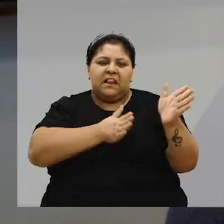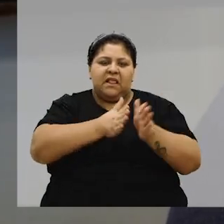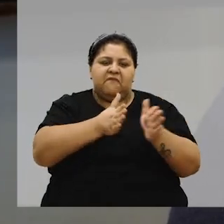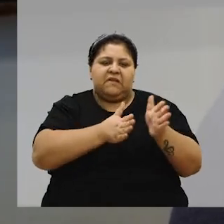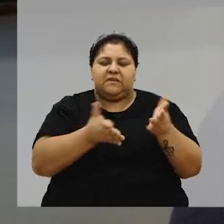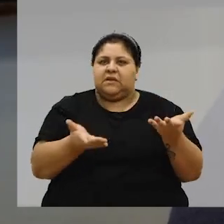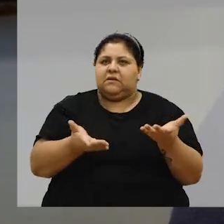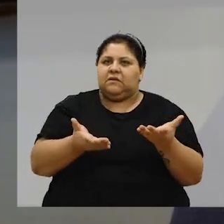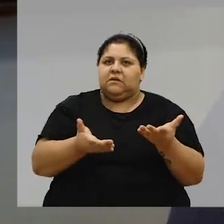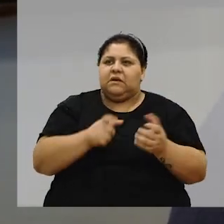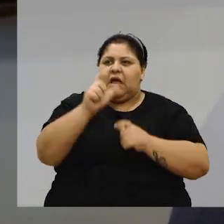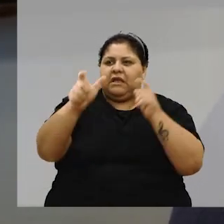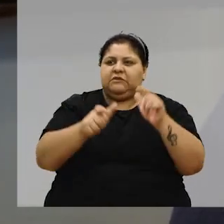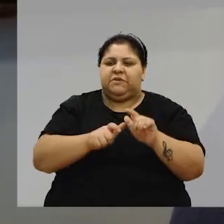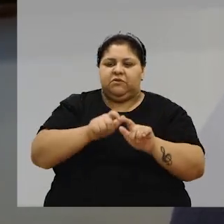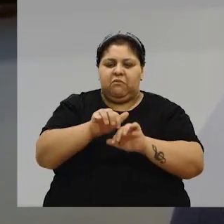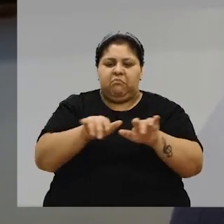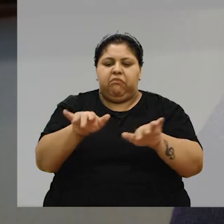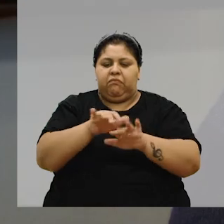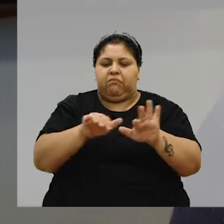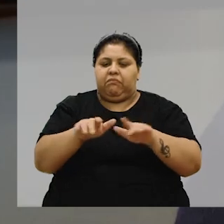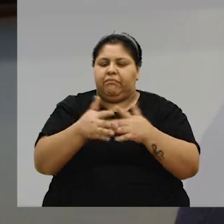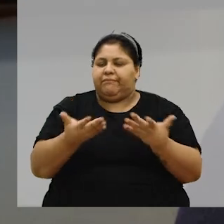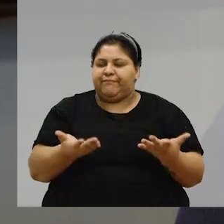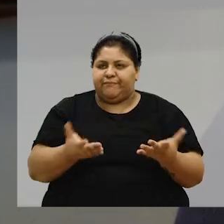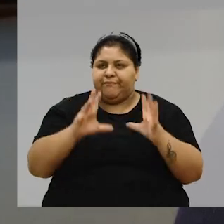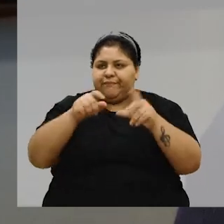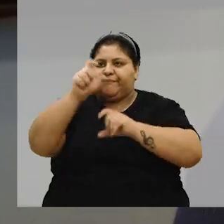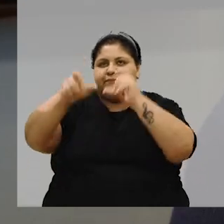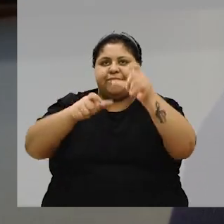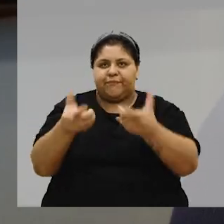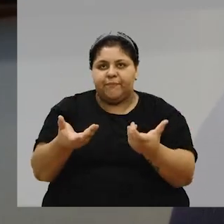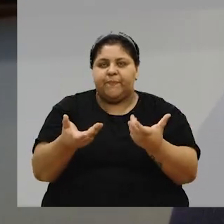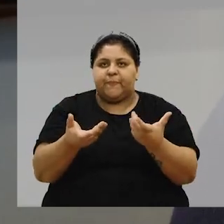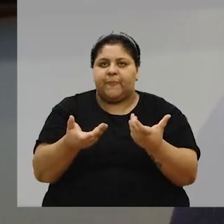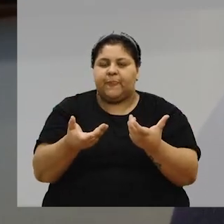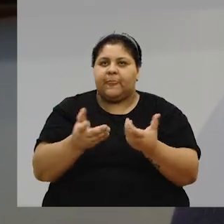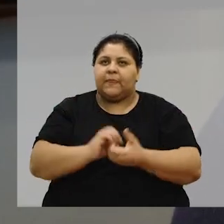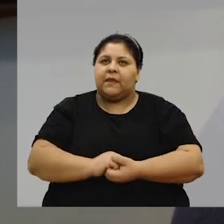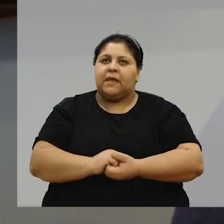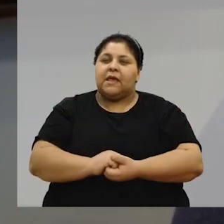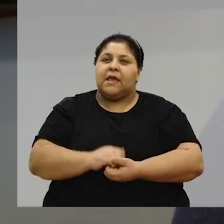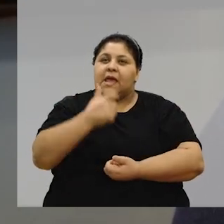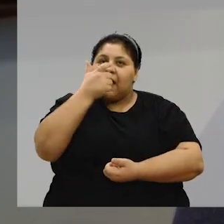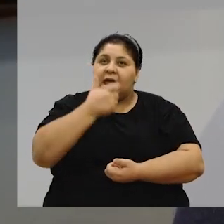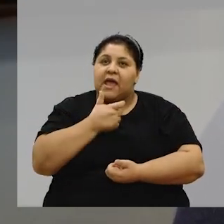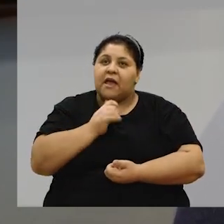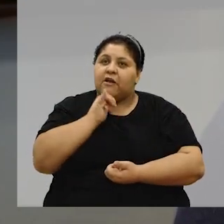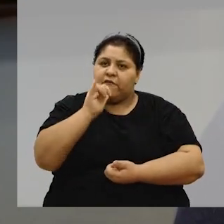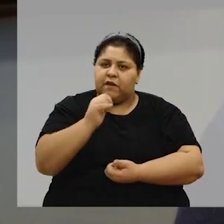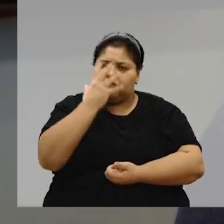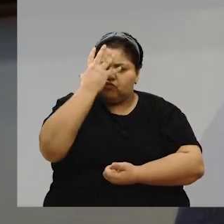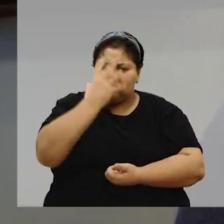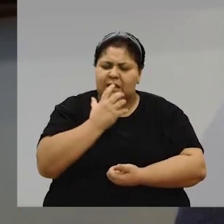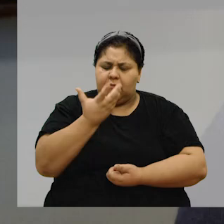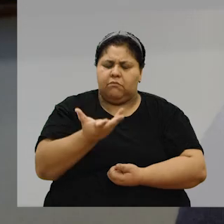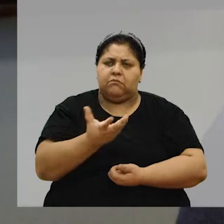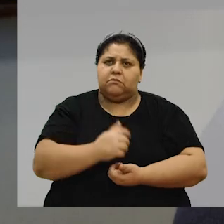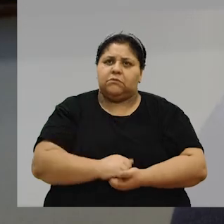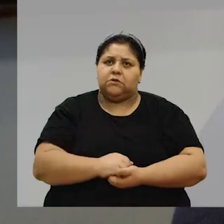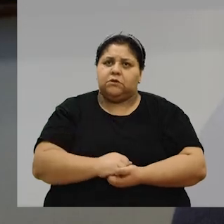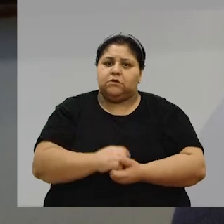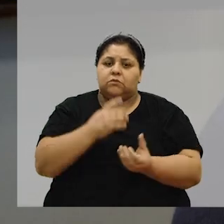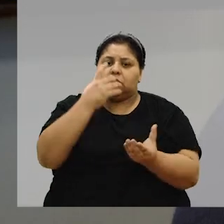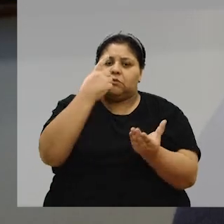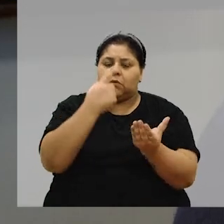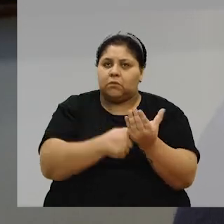livre teclado, né, de livre tecla para todas as pessoas, né, querendo ou não também, eu acho que a gente tem que falar no registro